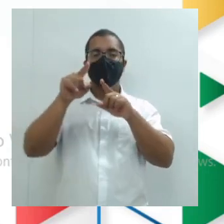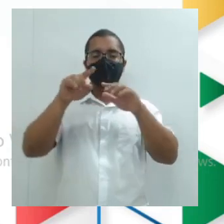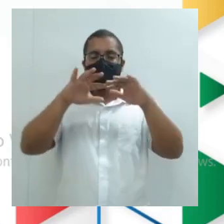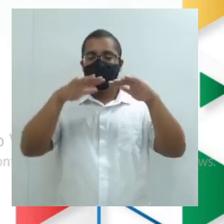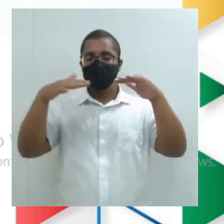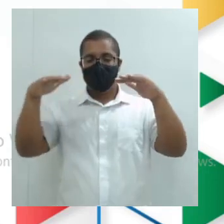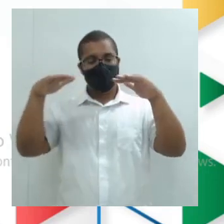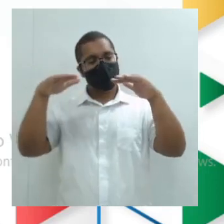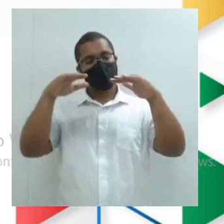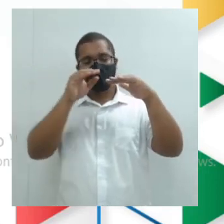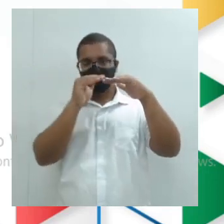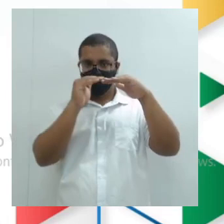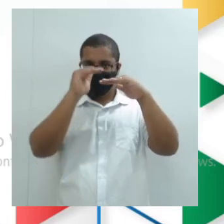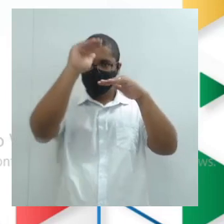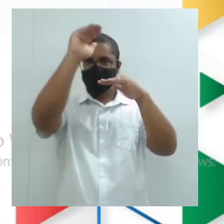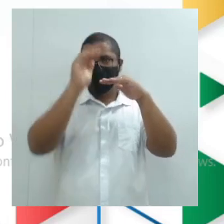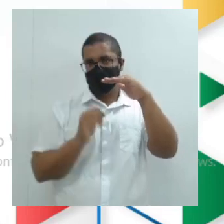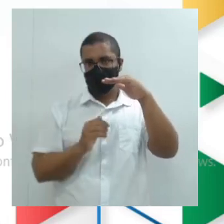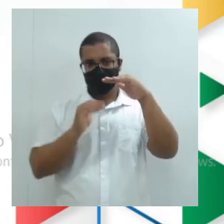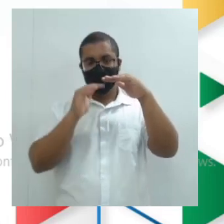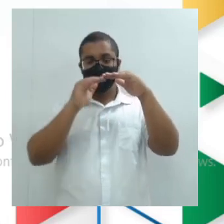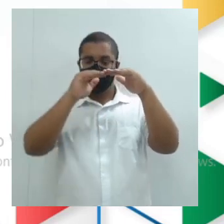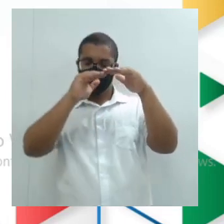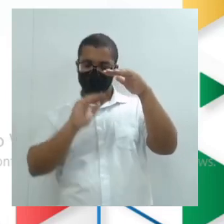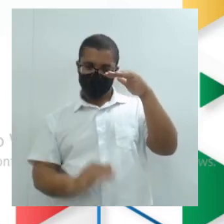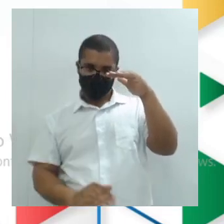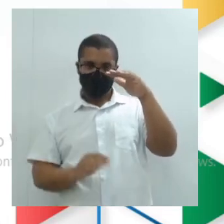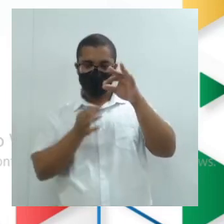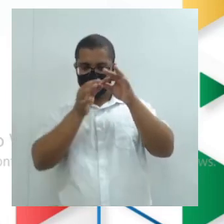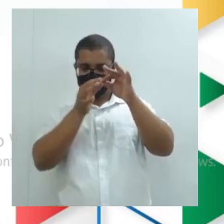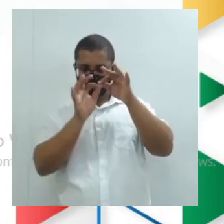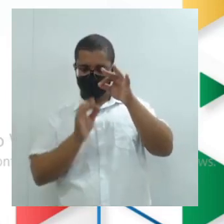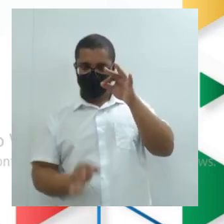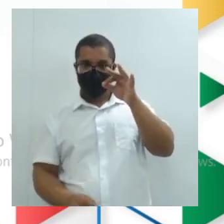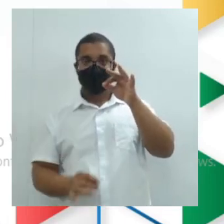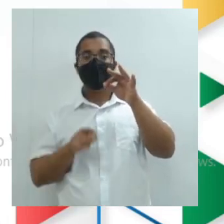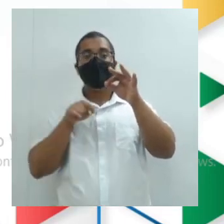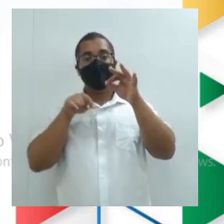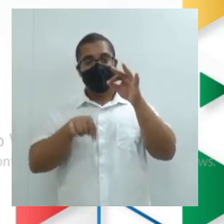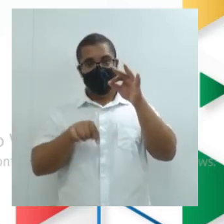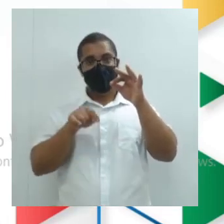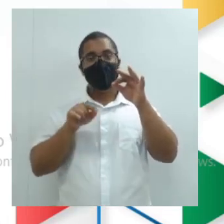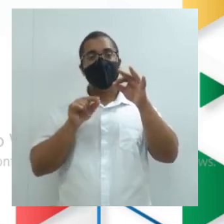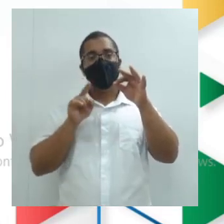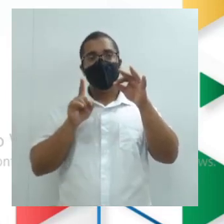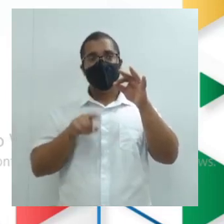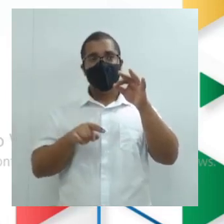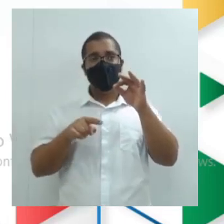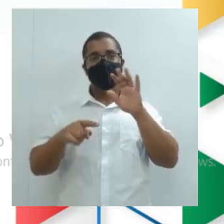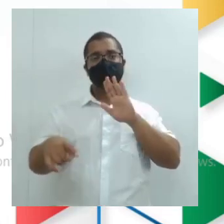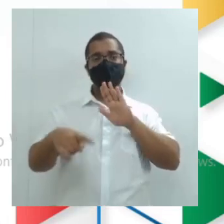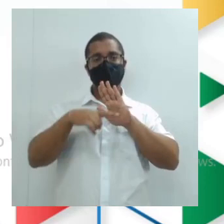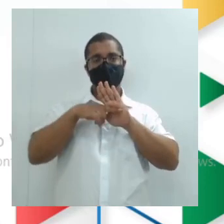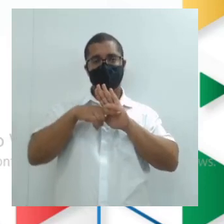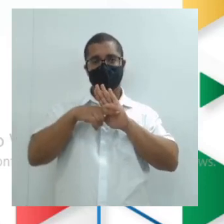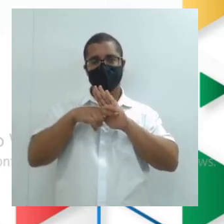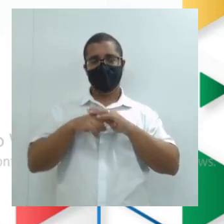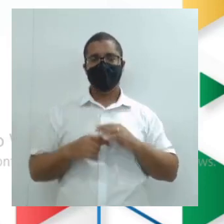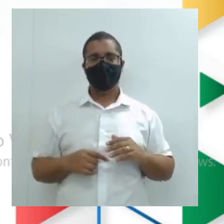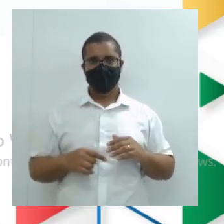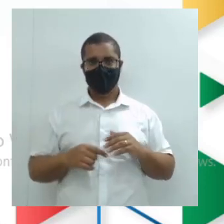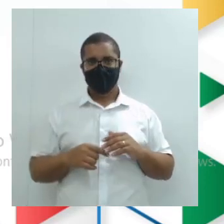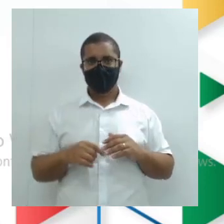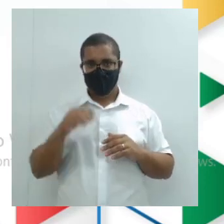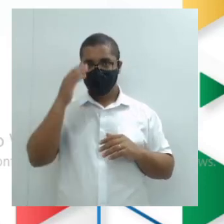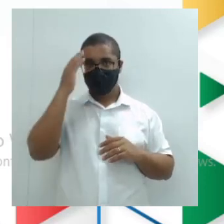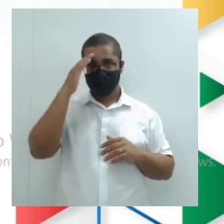ou seja, acima do zero. E a altitude negativa vai estar abaixo do nível do mar, abaixo desse nível do zero